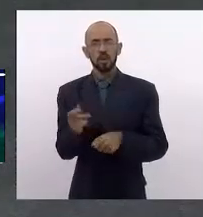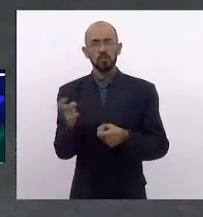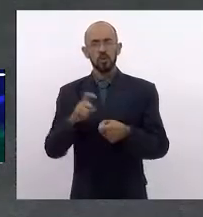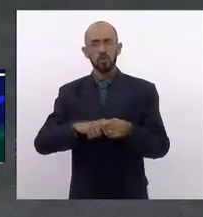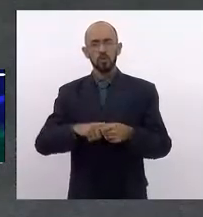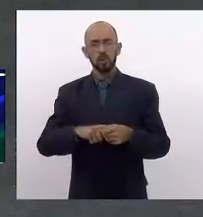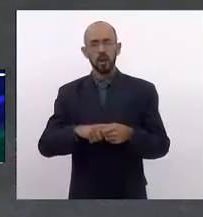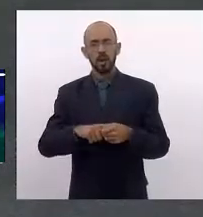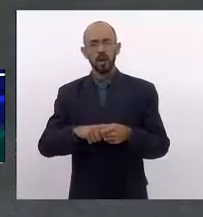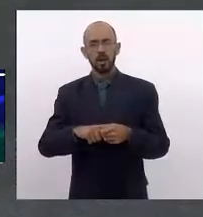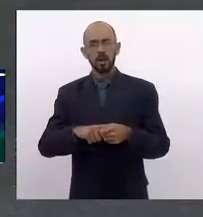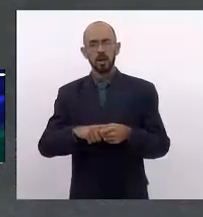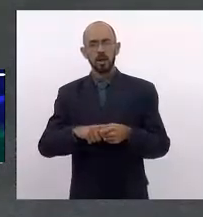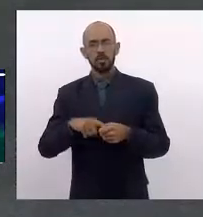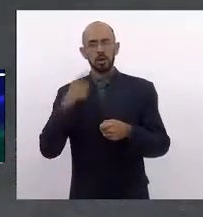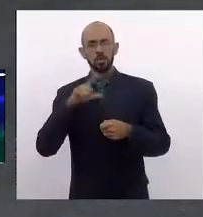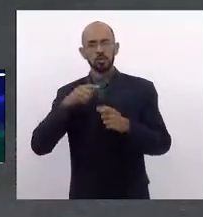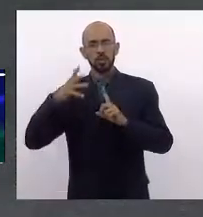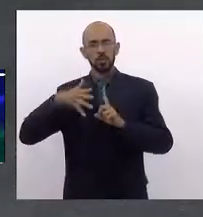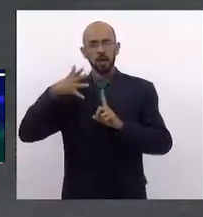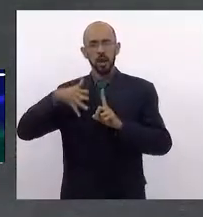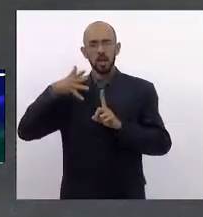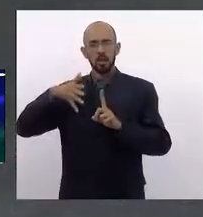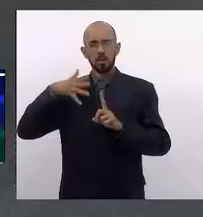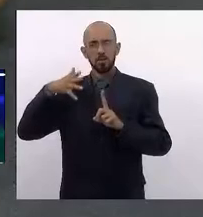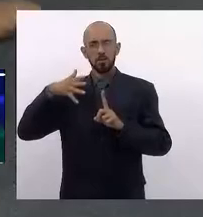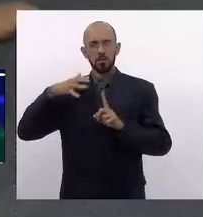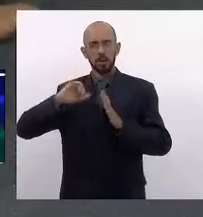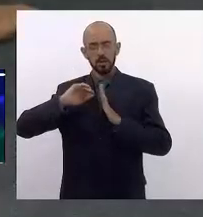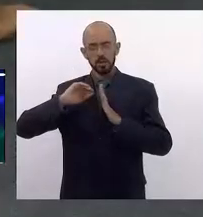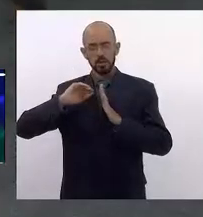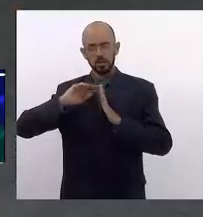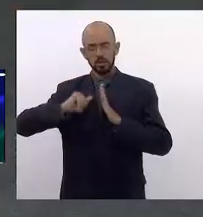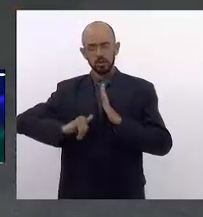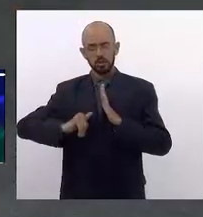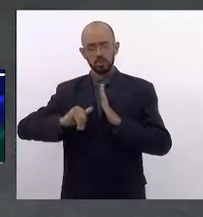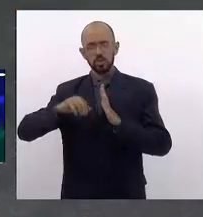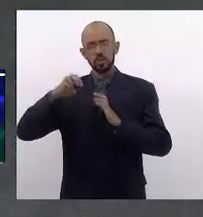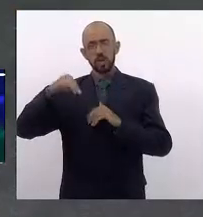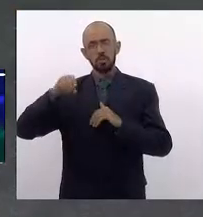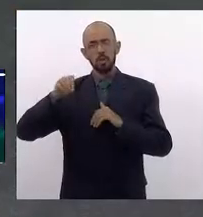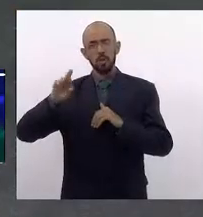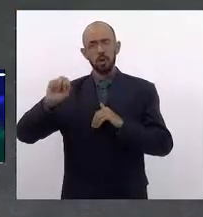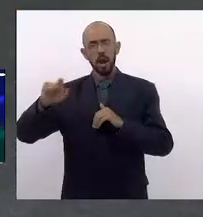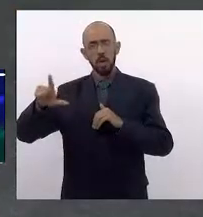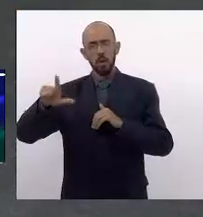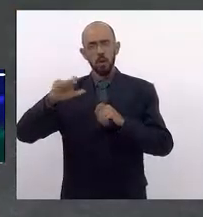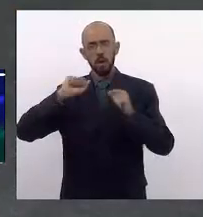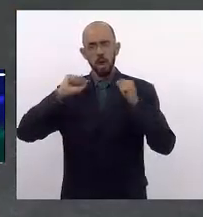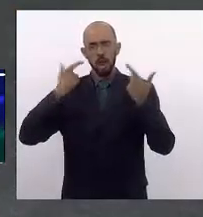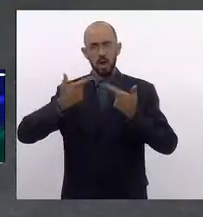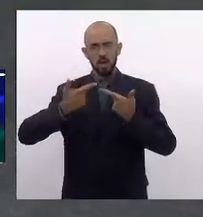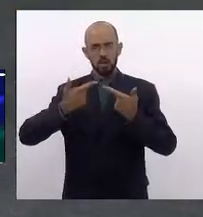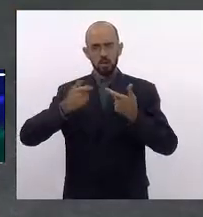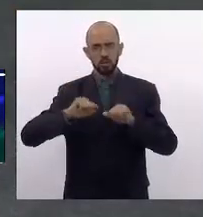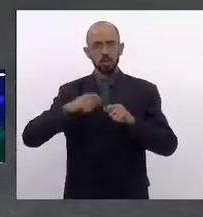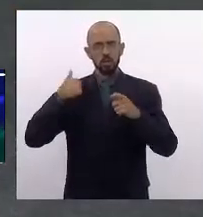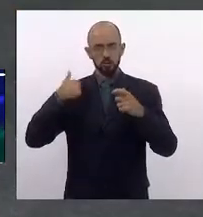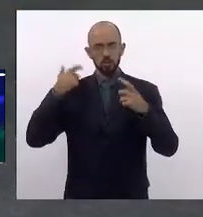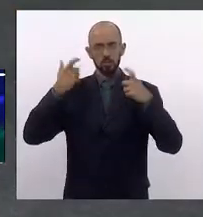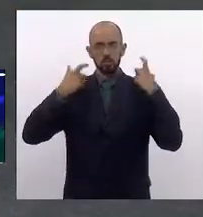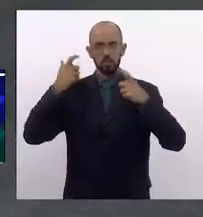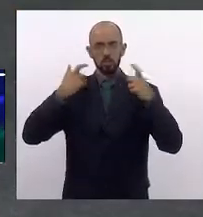para ter palanque para poder tentar ser uma analisar o nosso Parlamento então tem muita preocupação nesse sentido e julga você